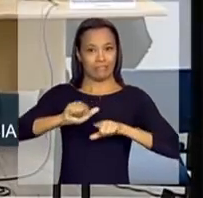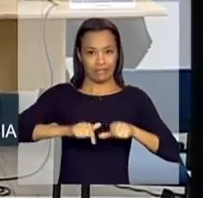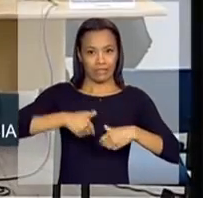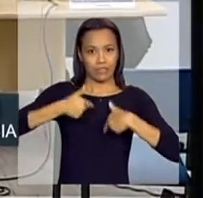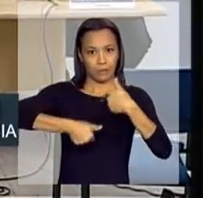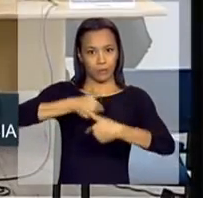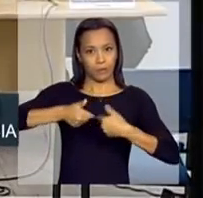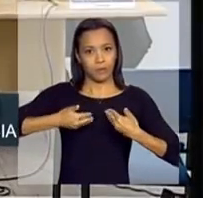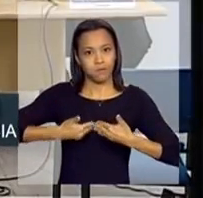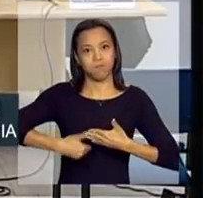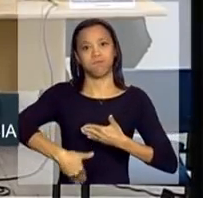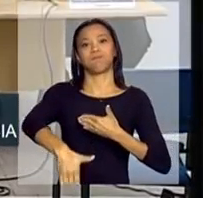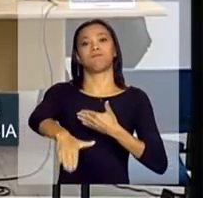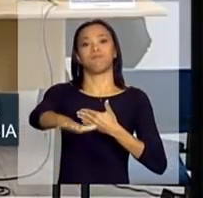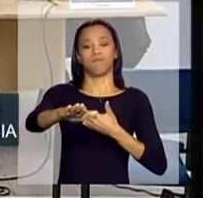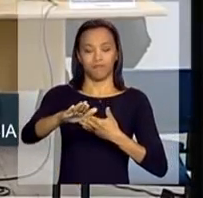né?